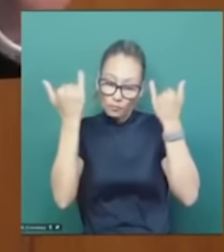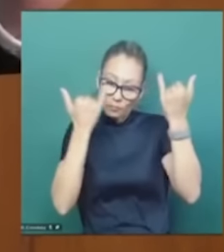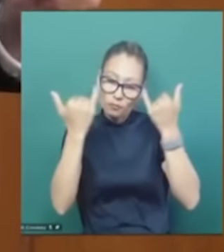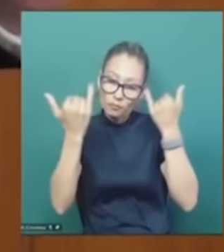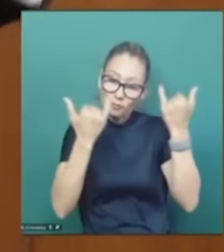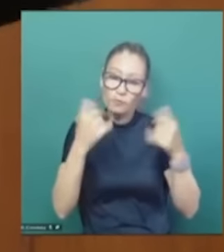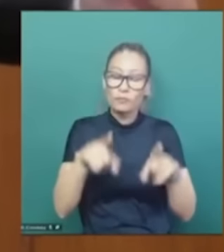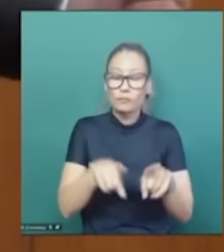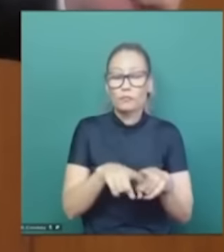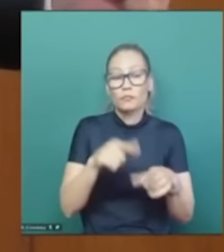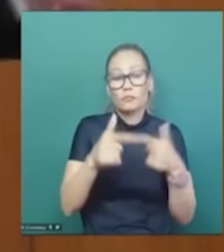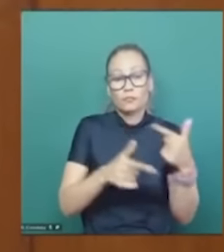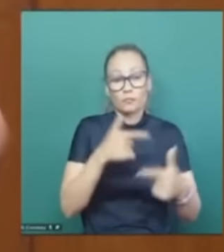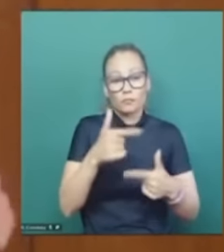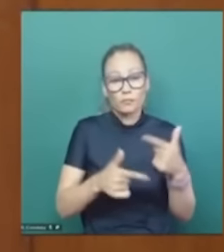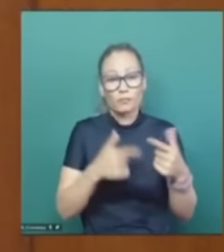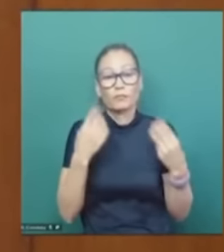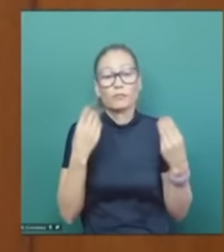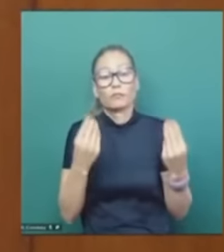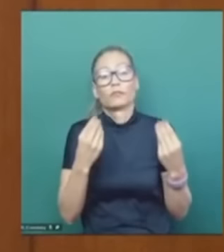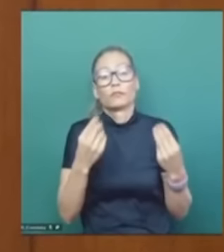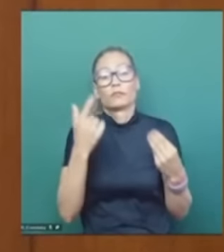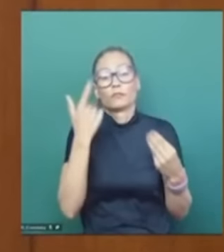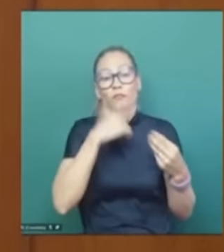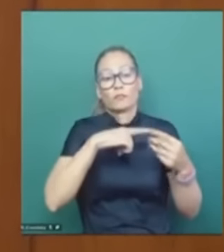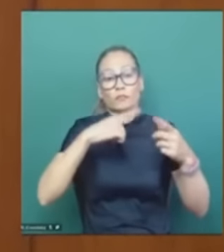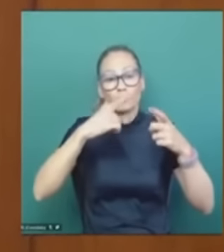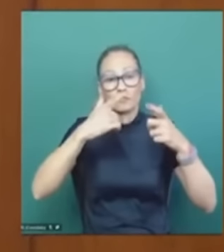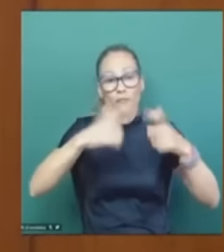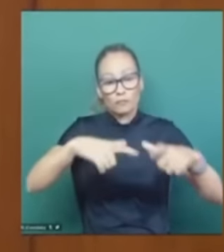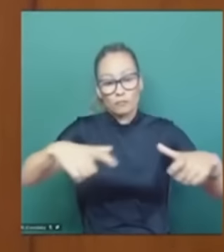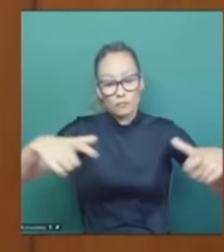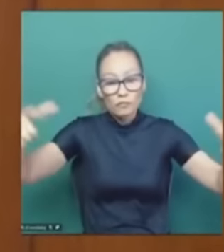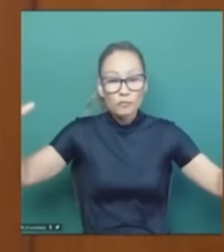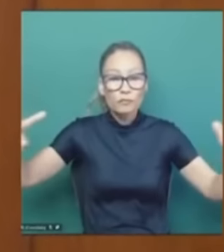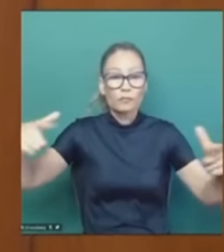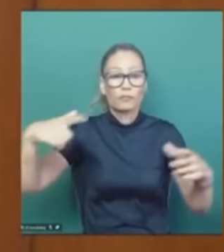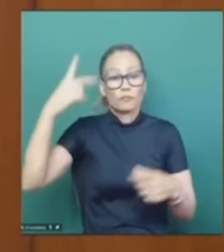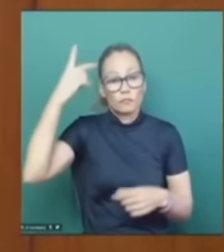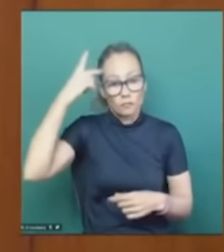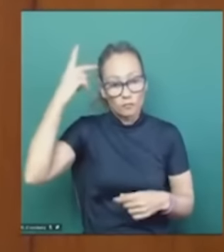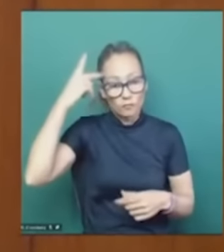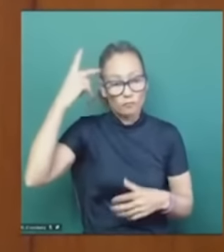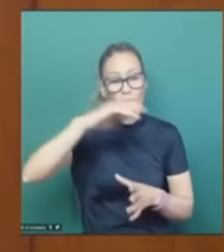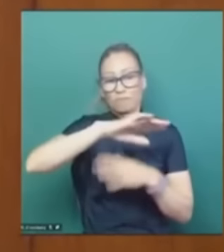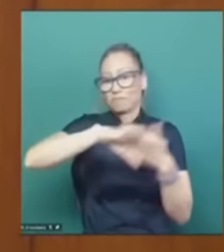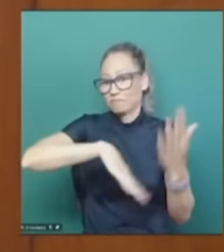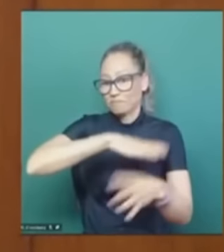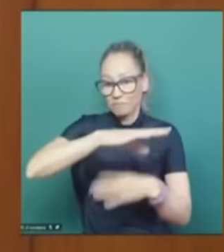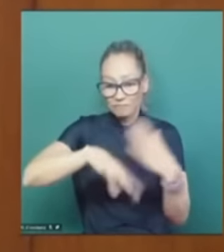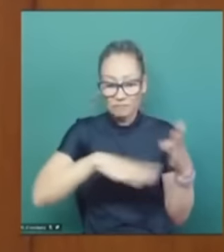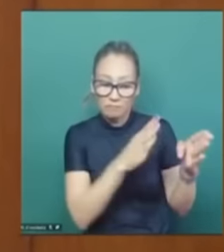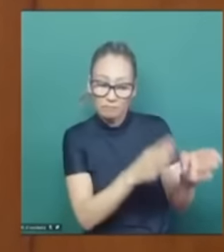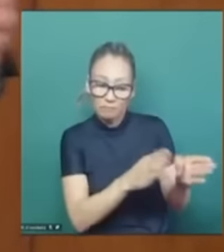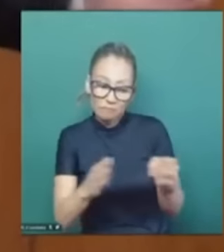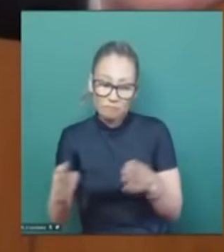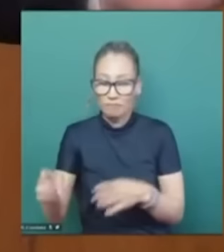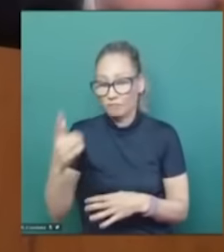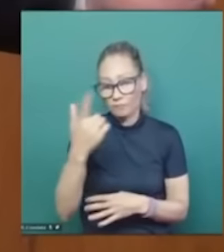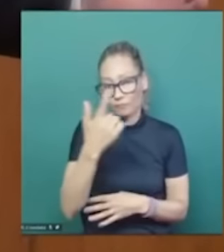trabalharam para que houvesse expansão desenfreada na cidade de São Paulo, de forma desordeira, de forma completamente descompassada, com